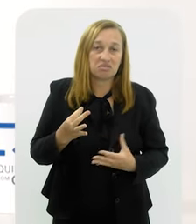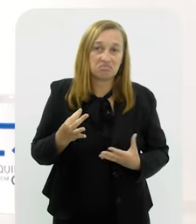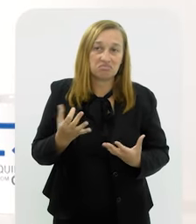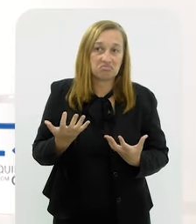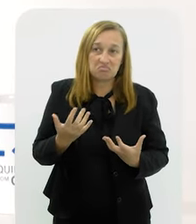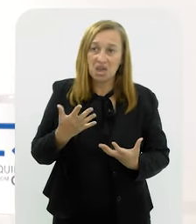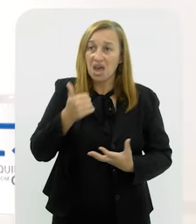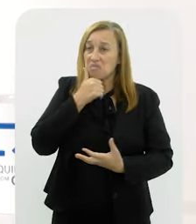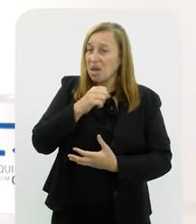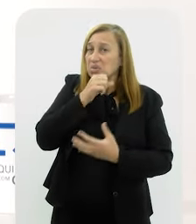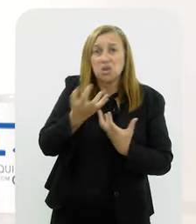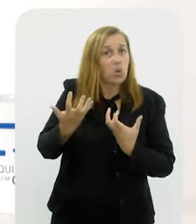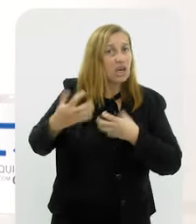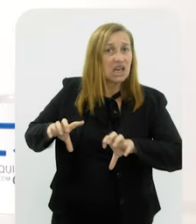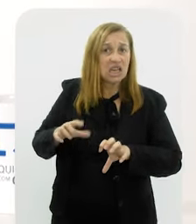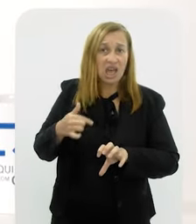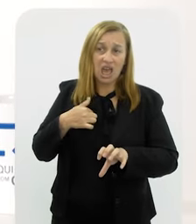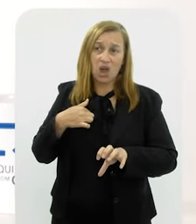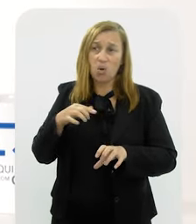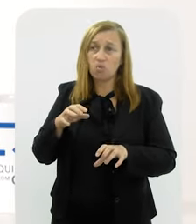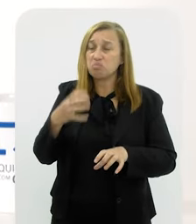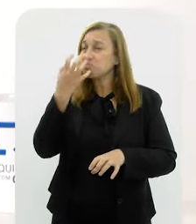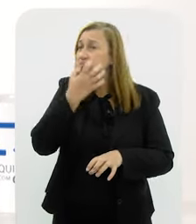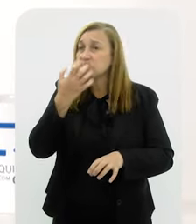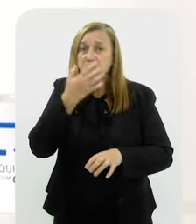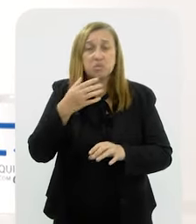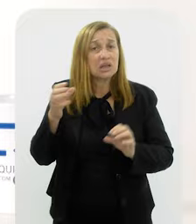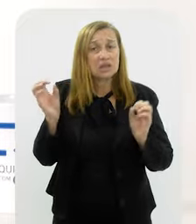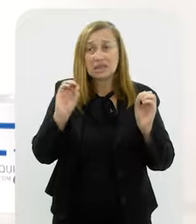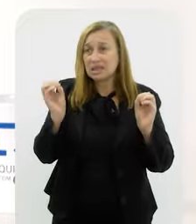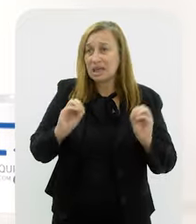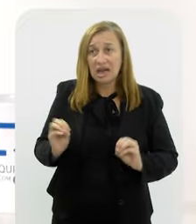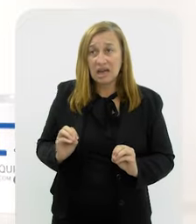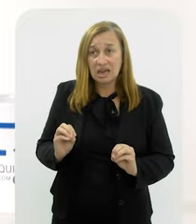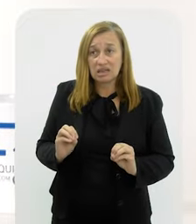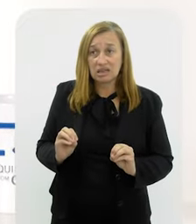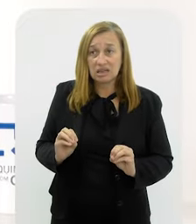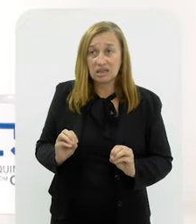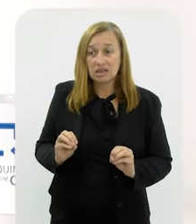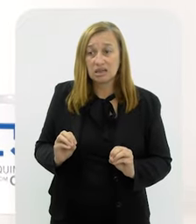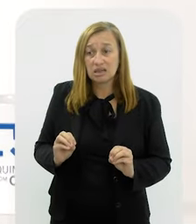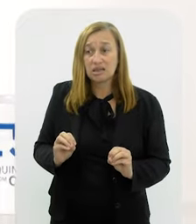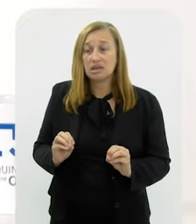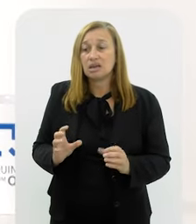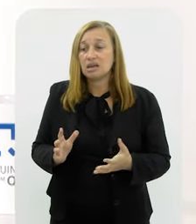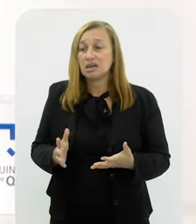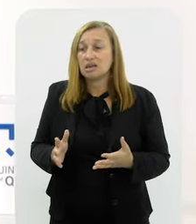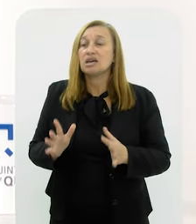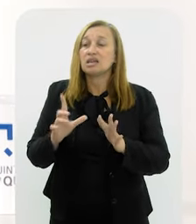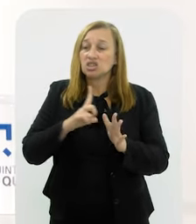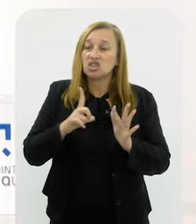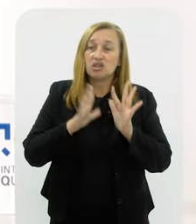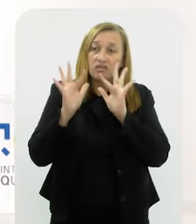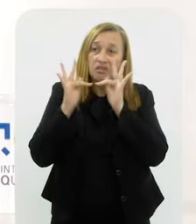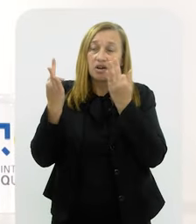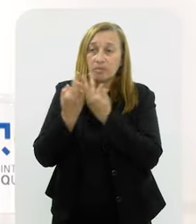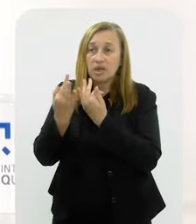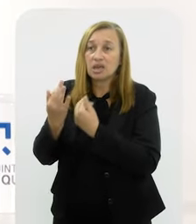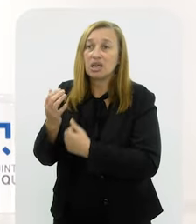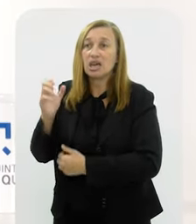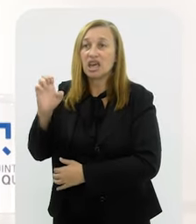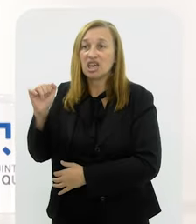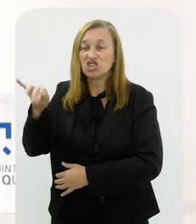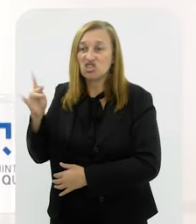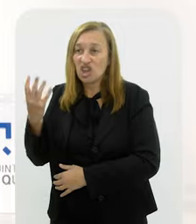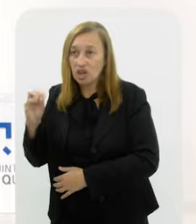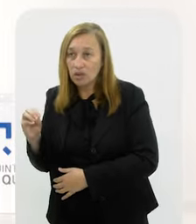músico. E minha mãe não queria, cara. Não queria, me brigou e pegou. Nós tínhamos parente aqui no Engenho de Dentro. Ela, você vai para casa do